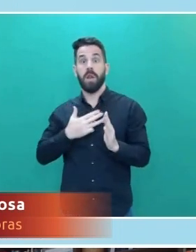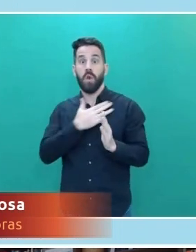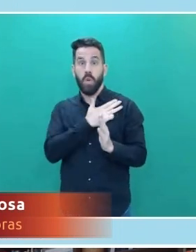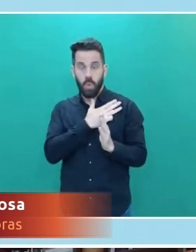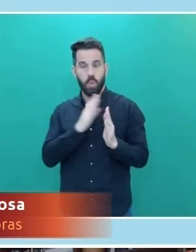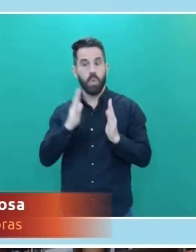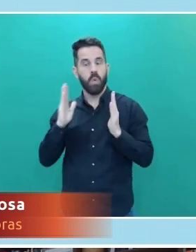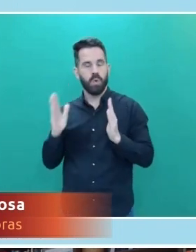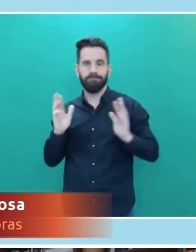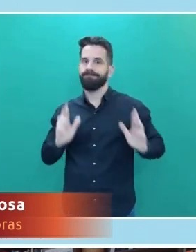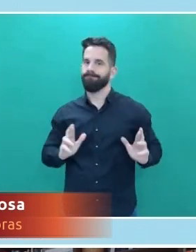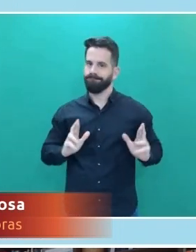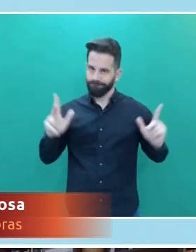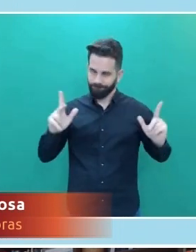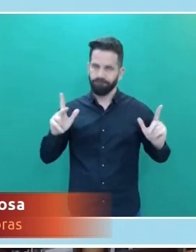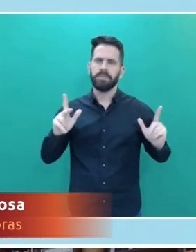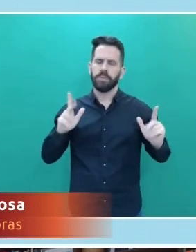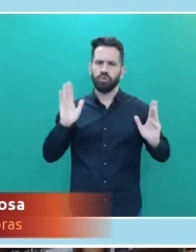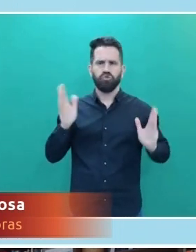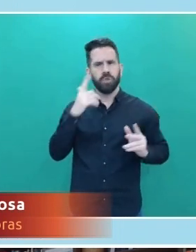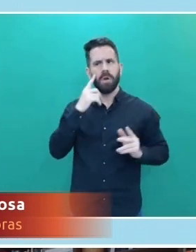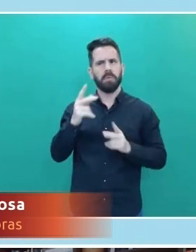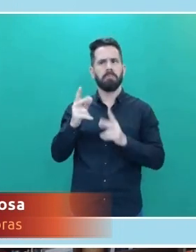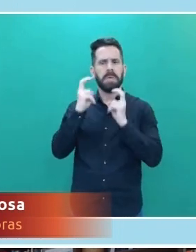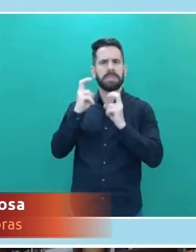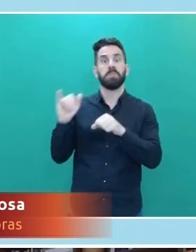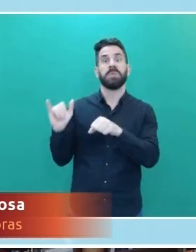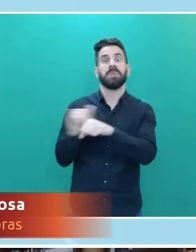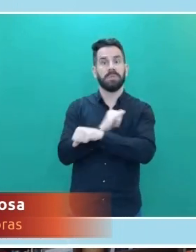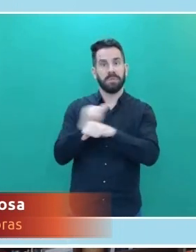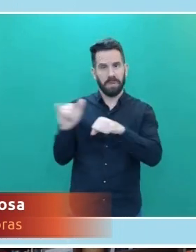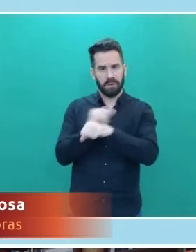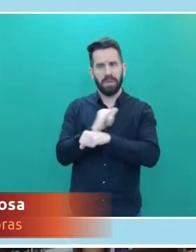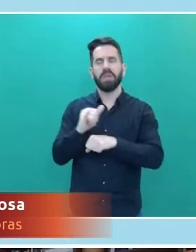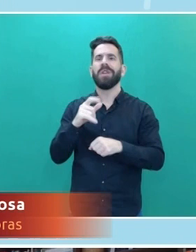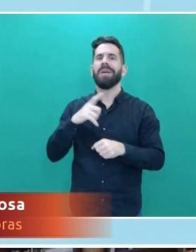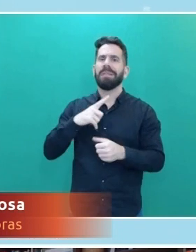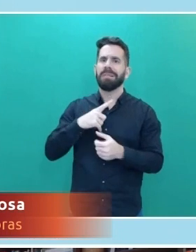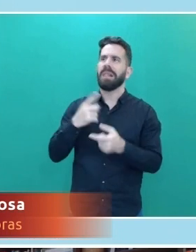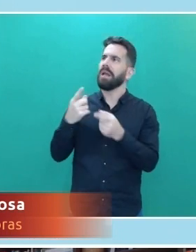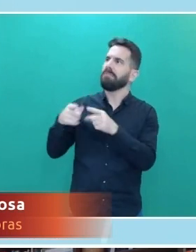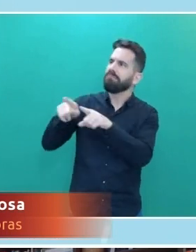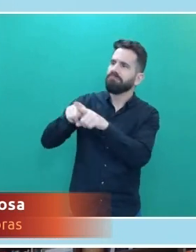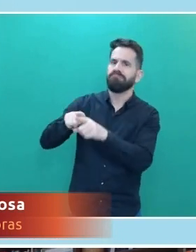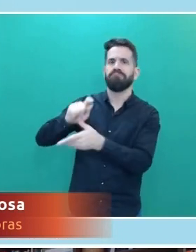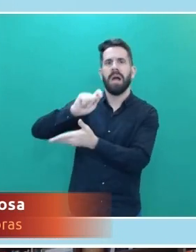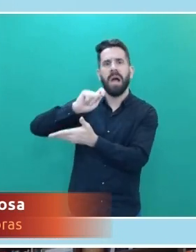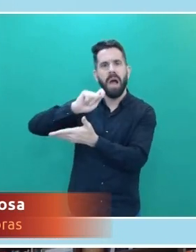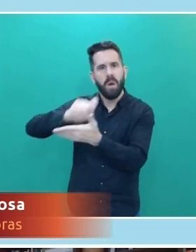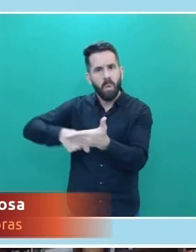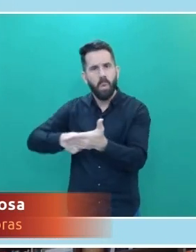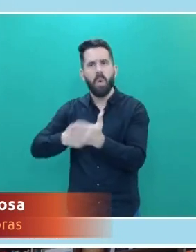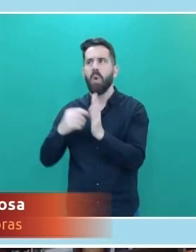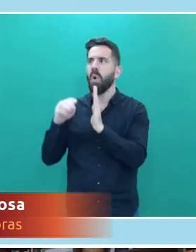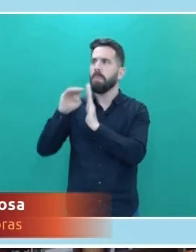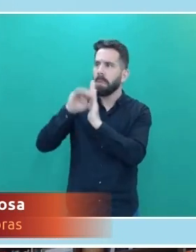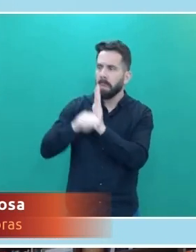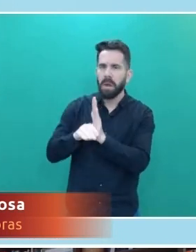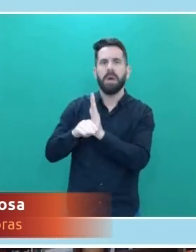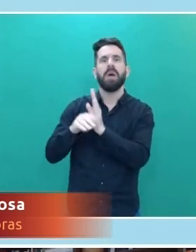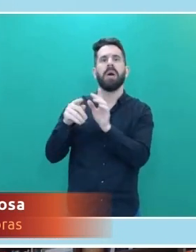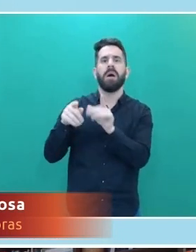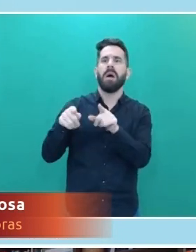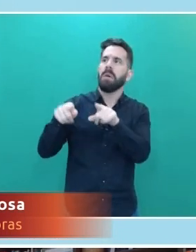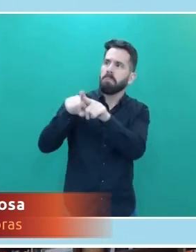estratégia muito bem definida, baseada em assinatura de acordos, memorandos, protocolos, com